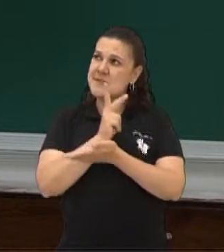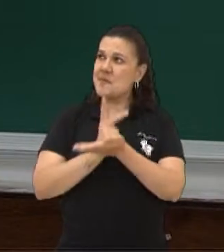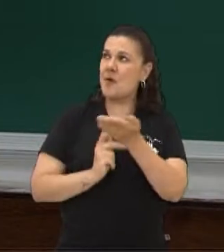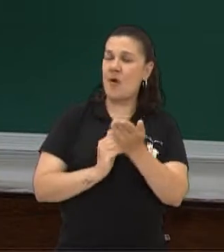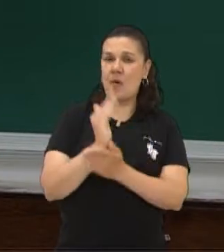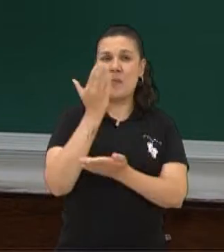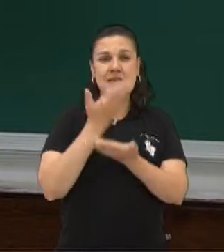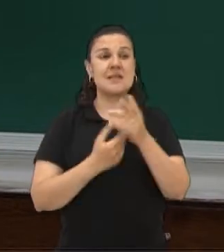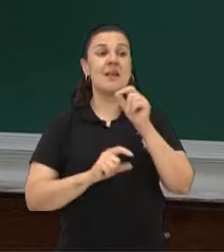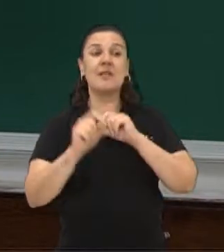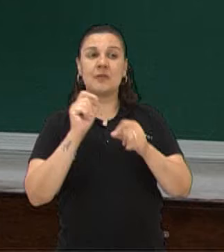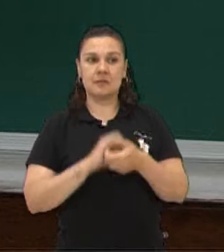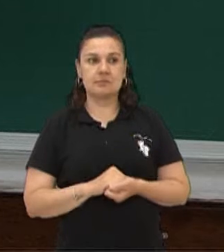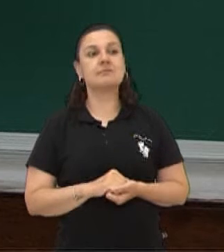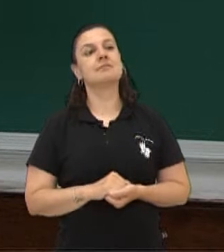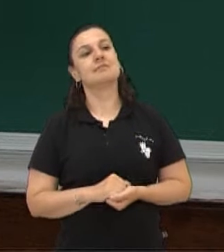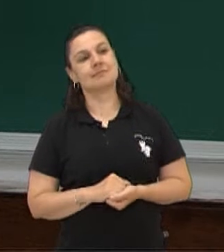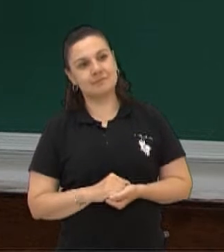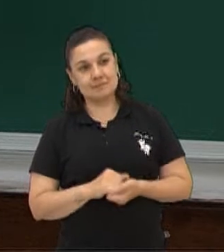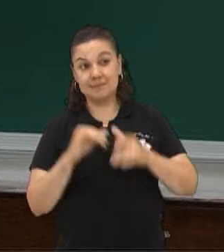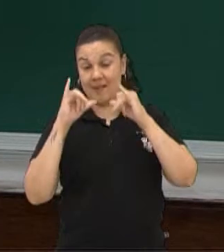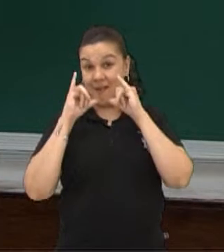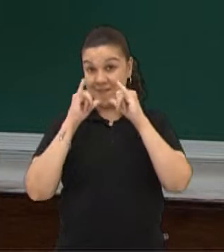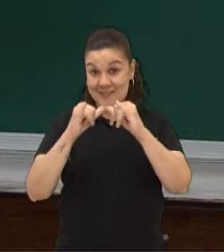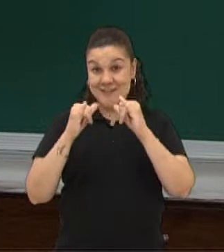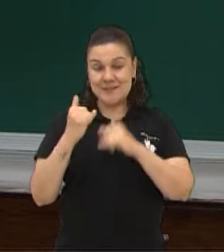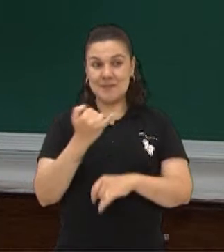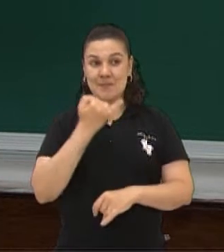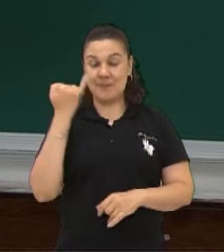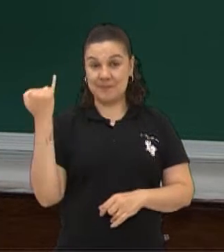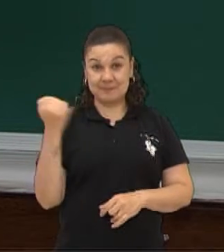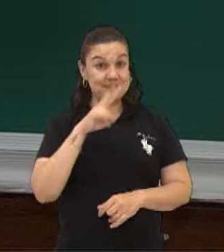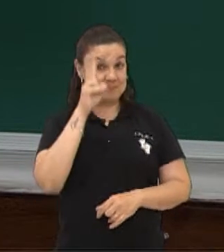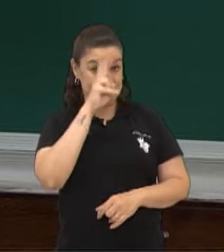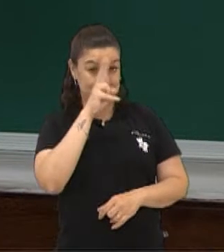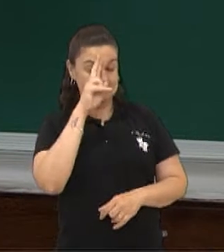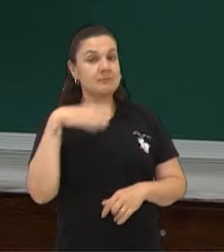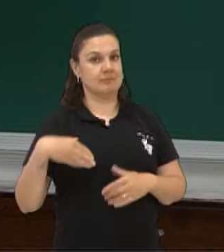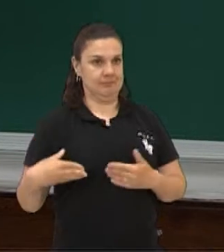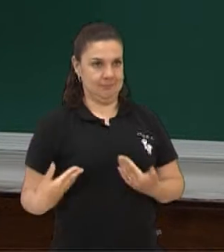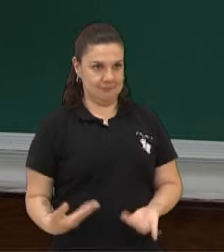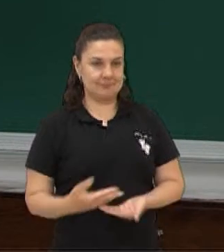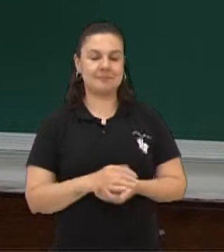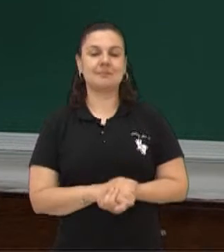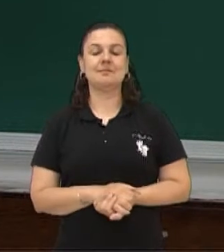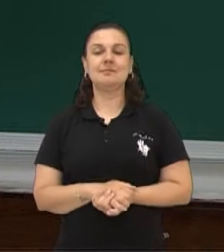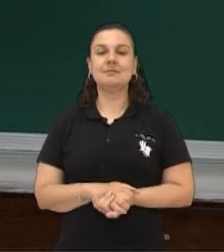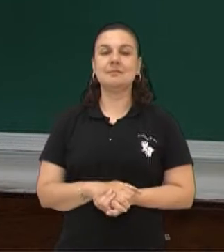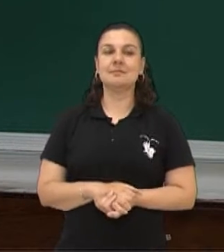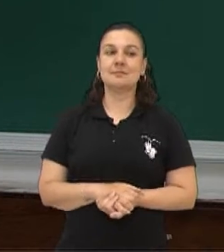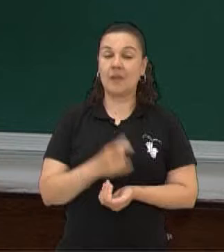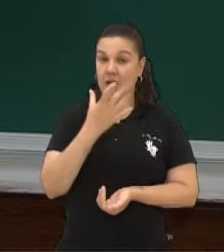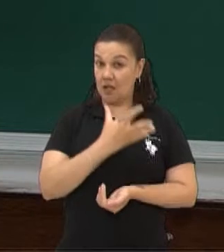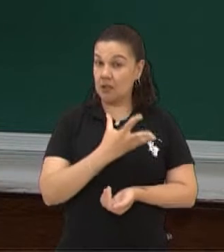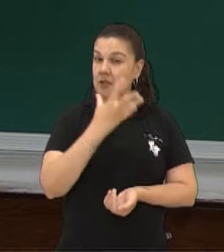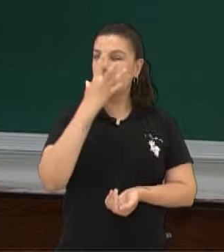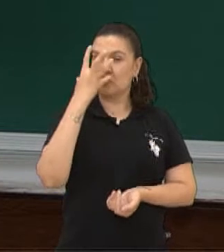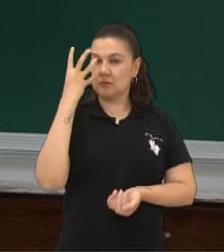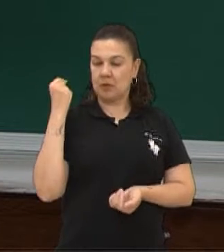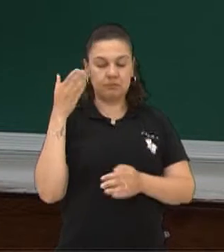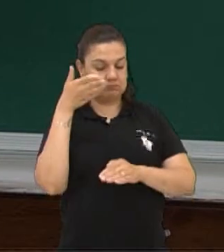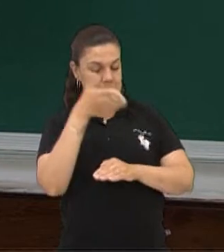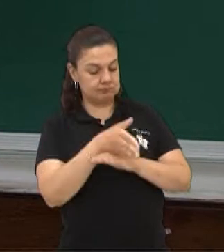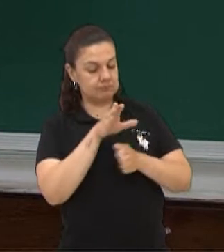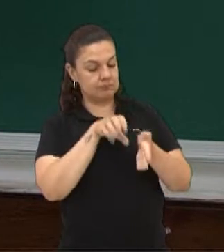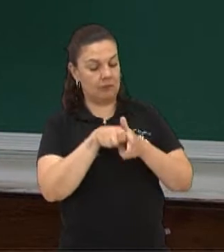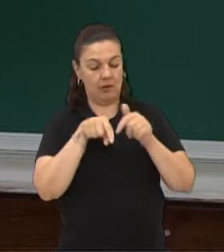a nossa aula com o quê? Com os nossos avisos e lembretes, não é mesmo? Então, não esquece,